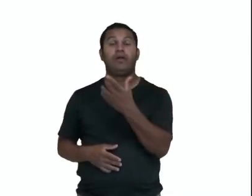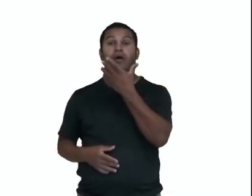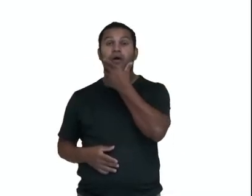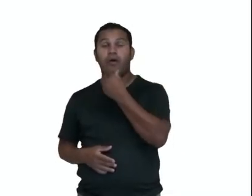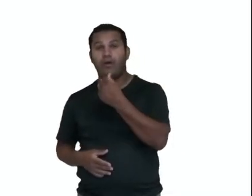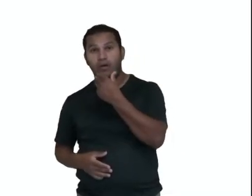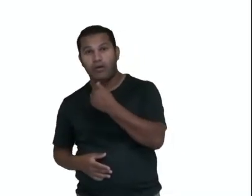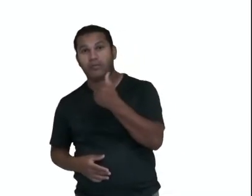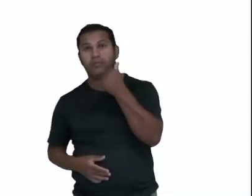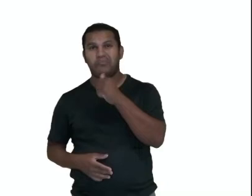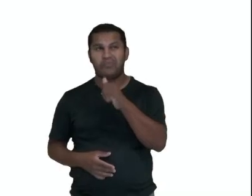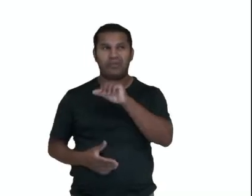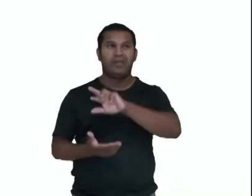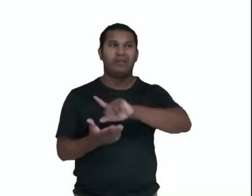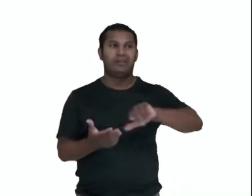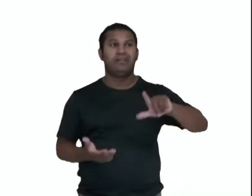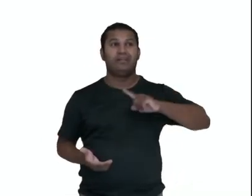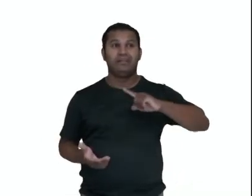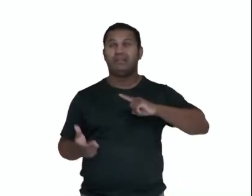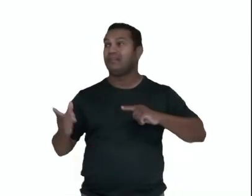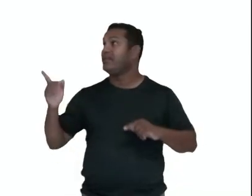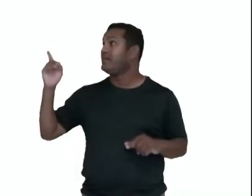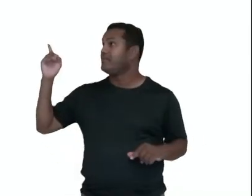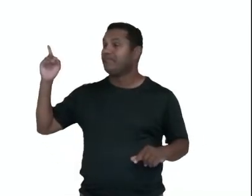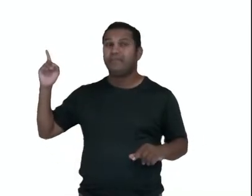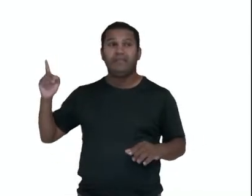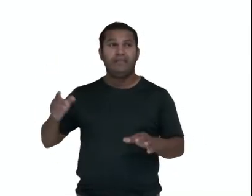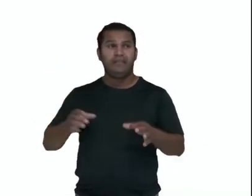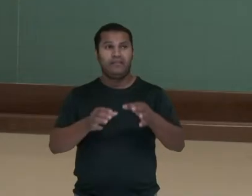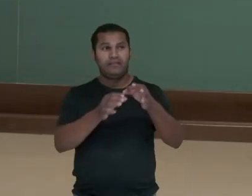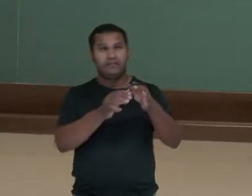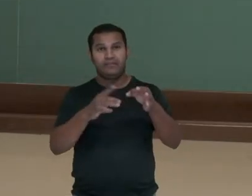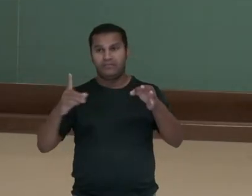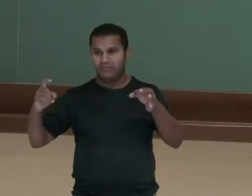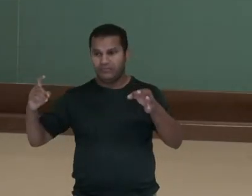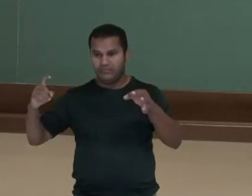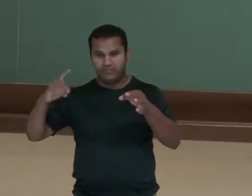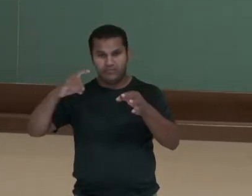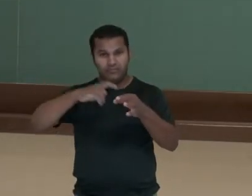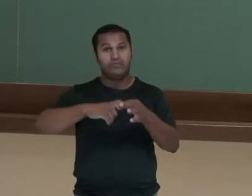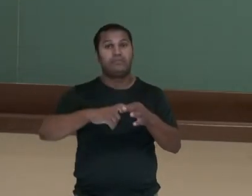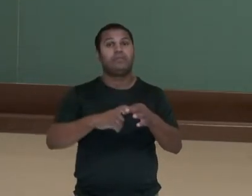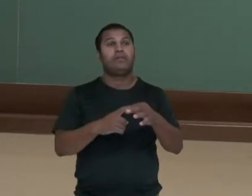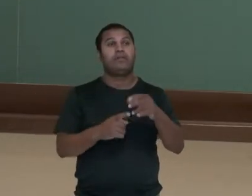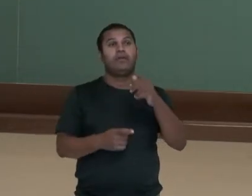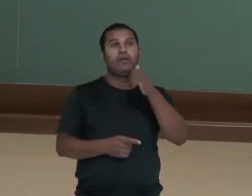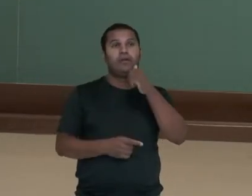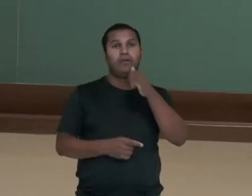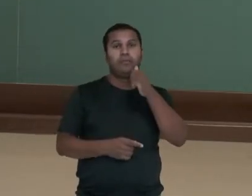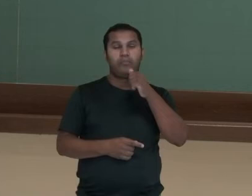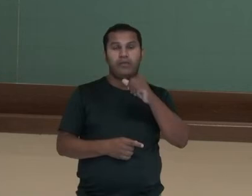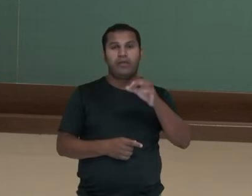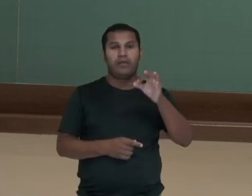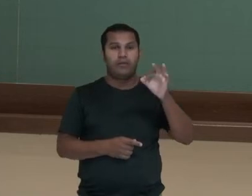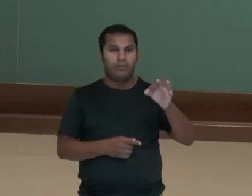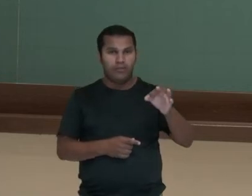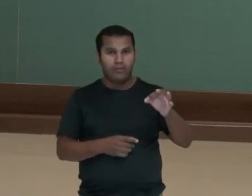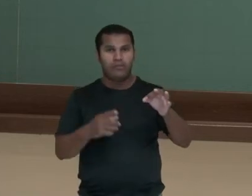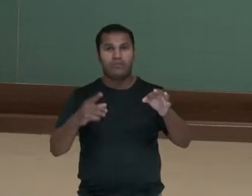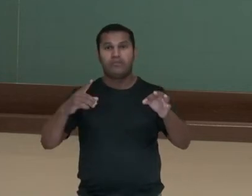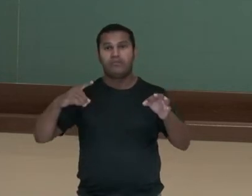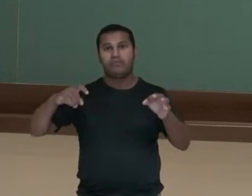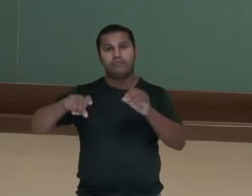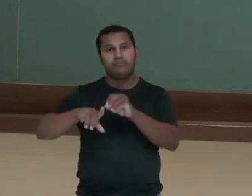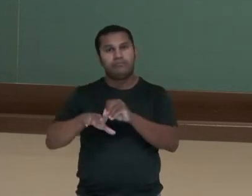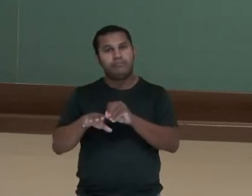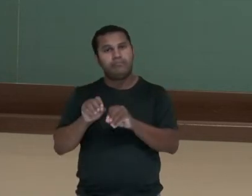um espermatozoide, que é o gameta masculino, com o gameta feminino, que é o óvulo. Então, há uma troca de material genético entre